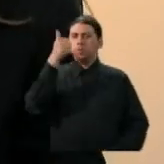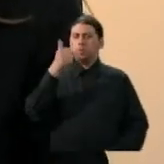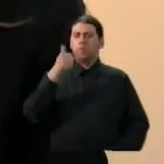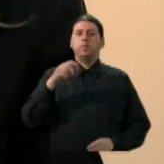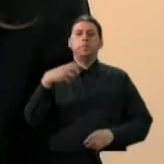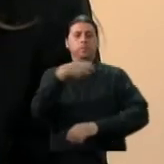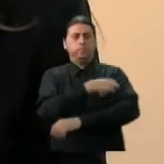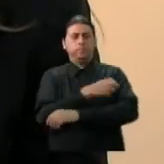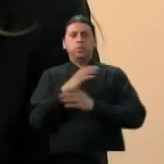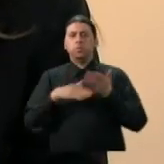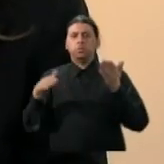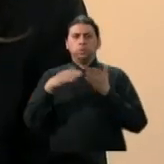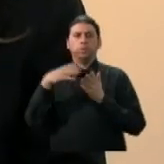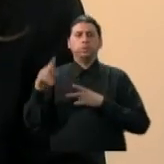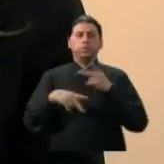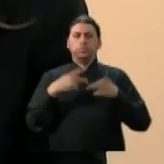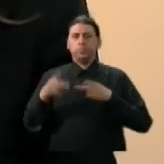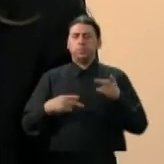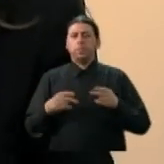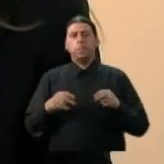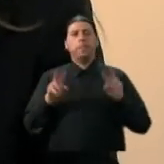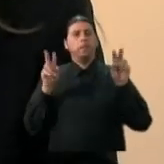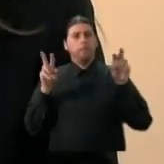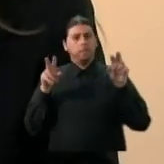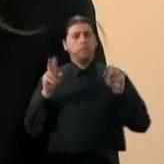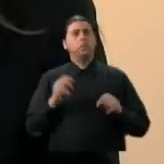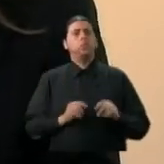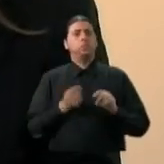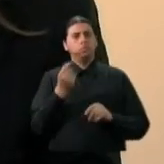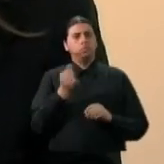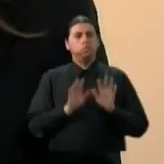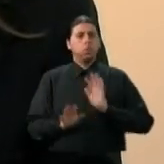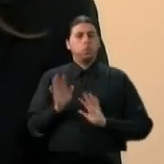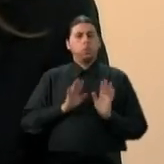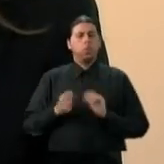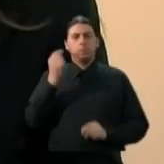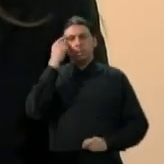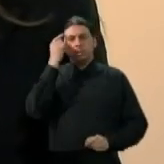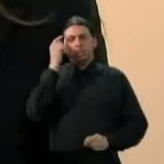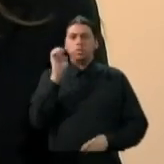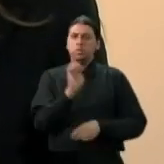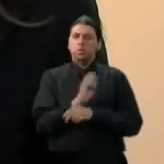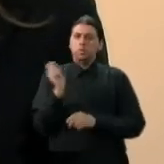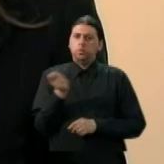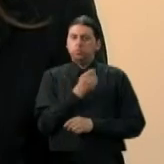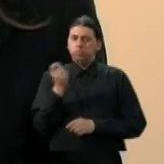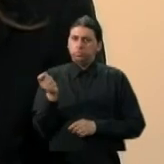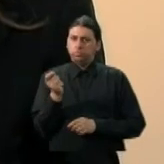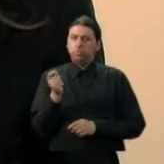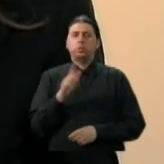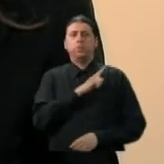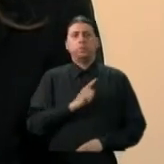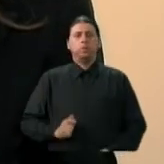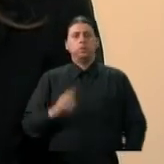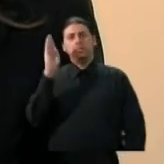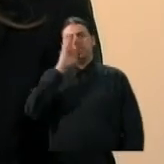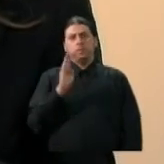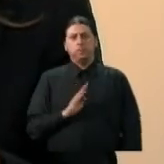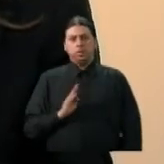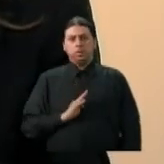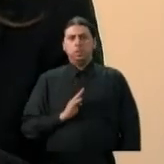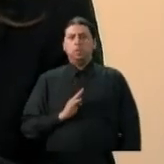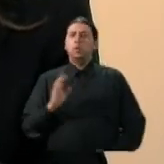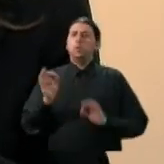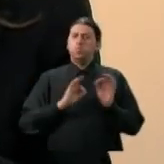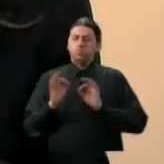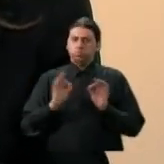isso. Então, mais uma vez, entra na questão econômica. Mas se a gente pensar, por exemplo, no Rio Grande do Sul, O governo brasileiro, ele até